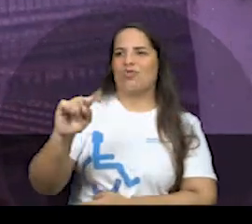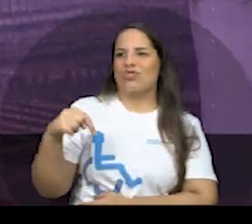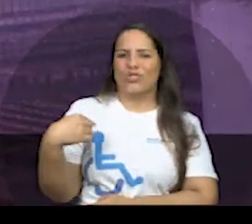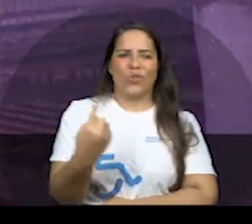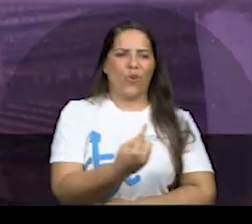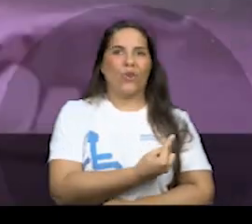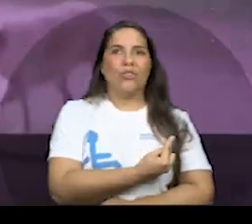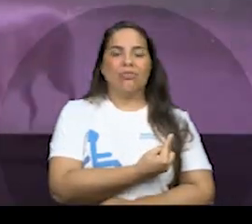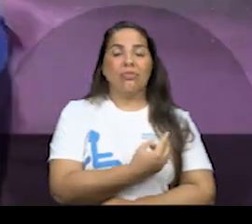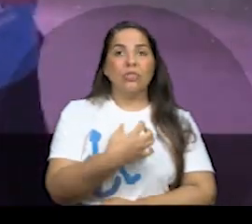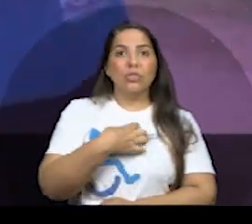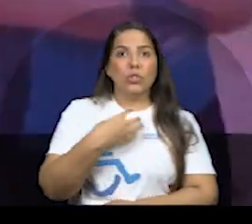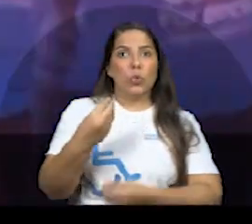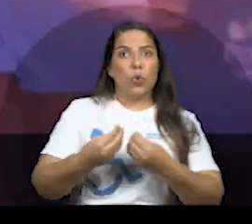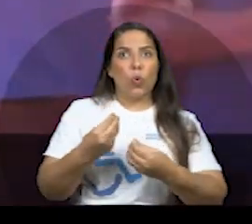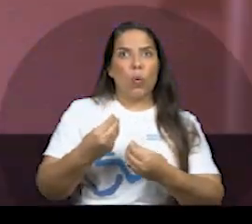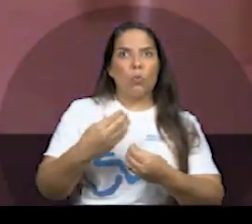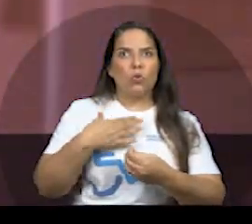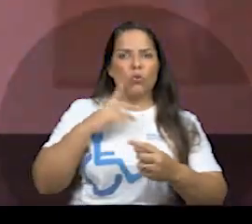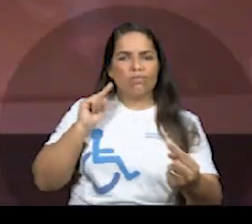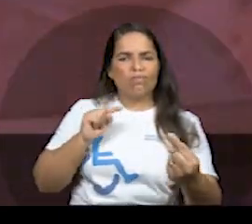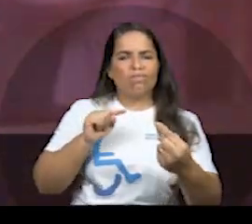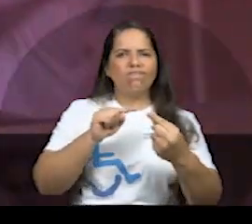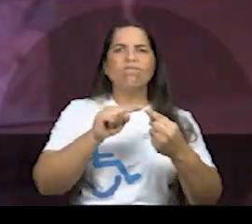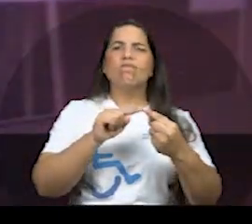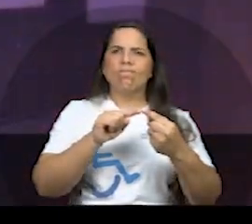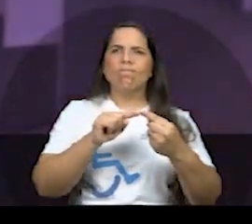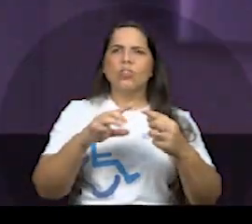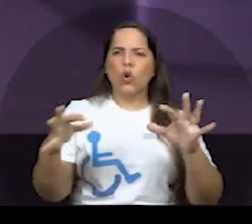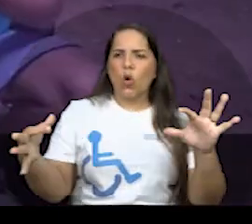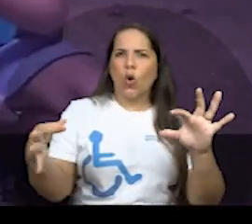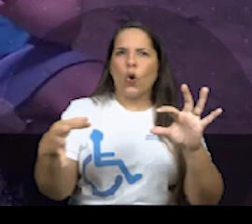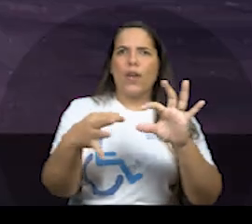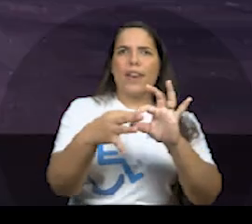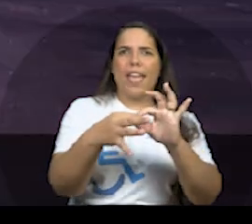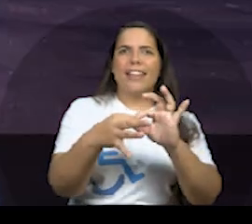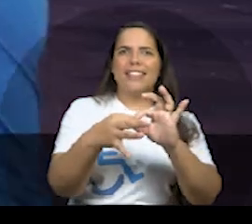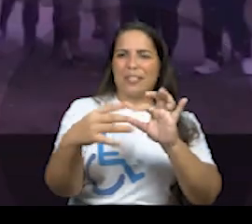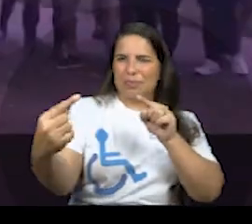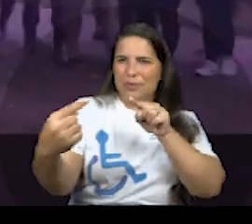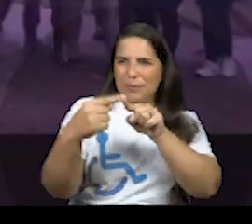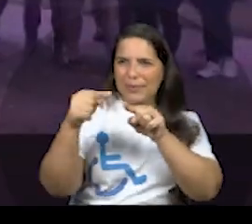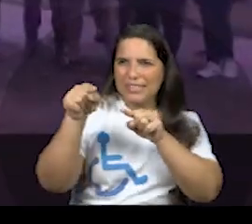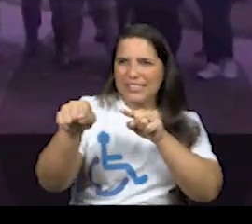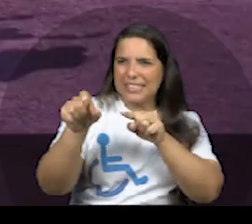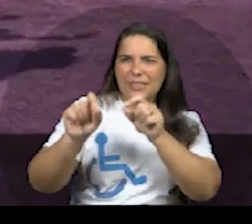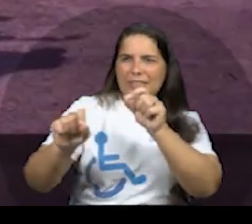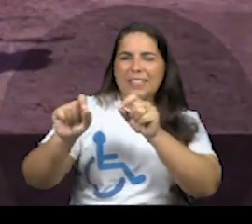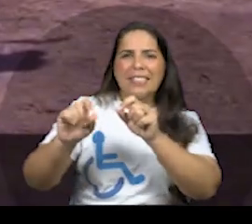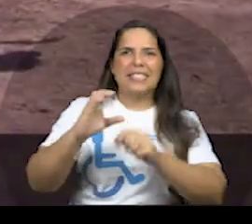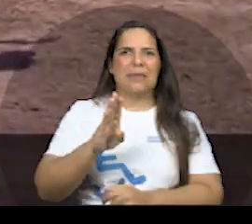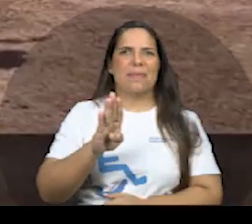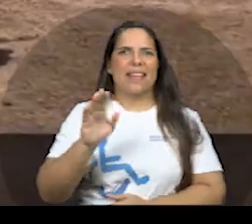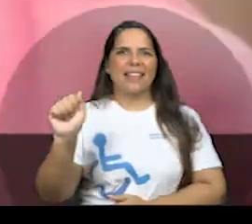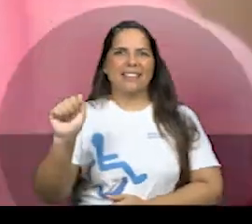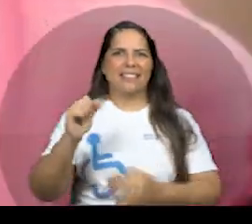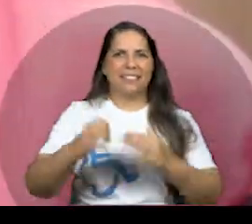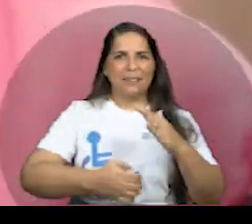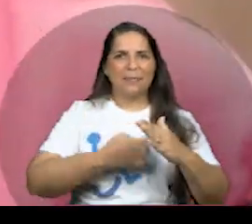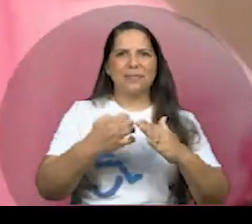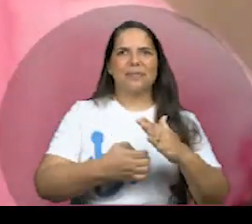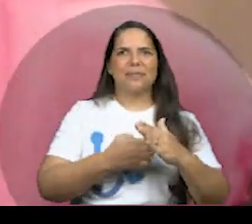um de nós, na forma como nosso propósito se conecta ao propósito da nossa CBA.